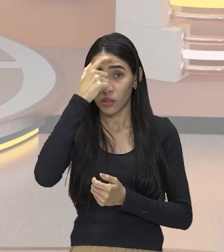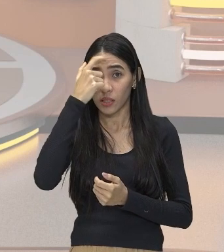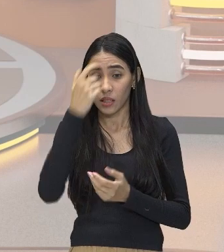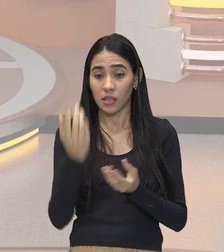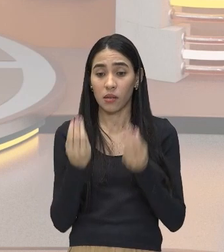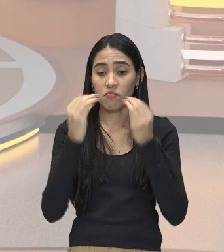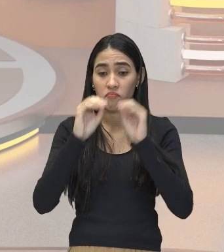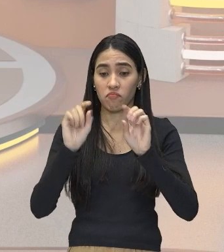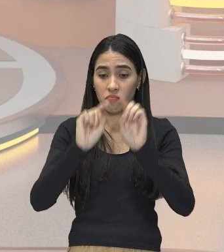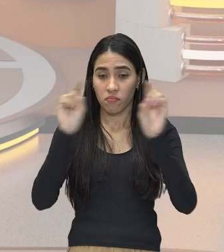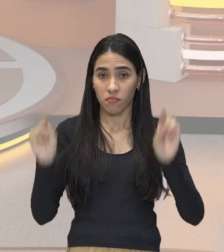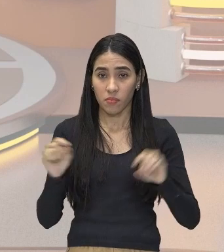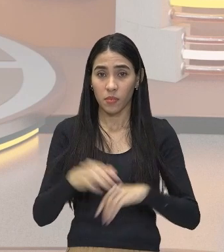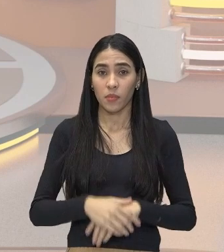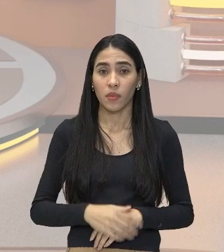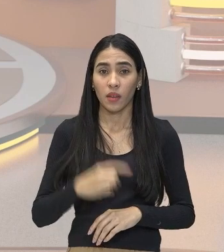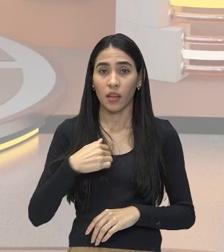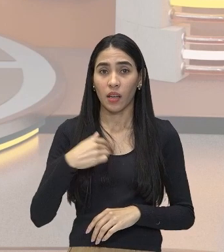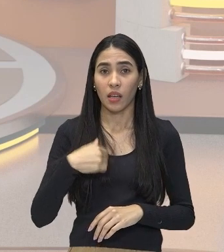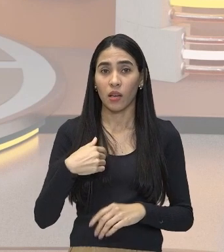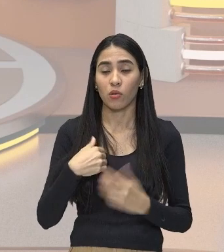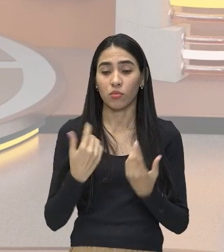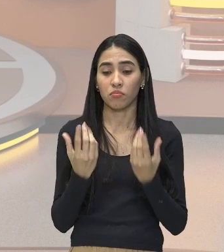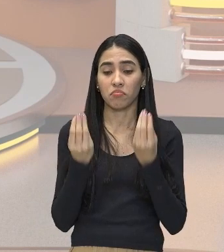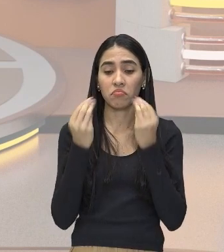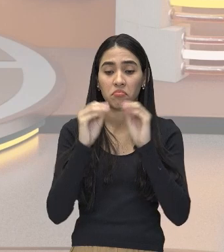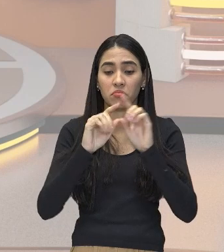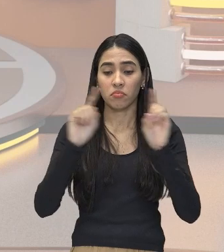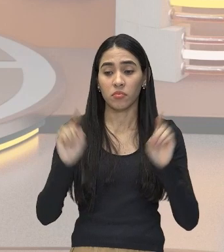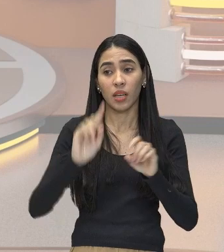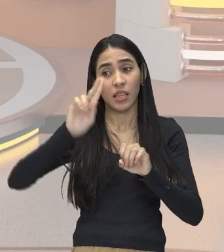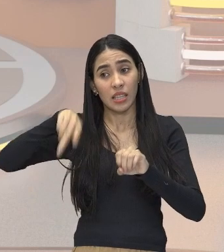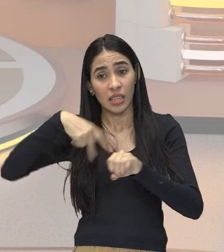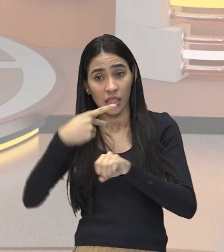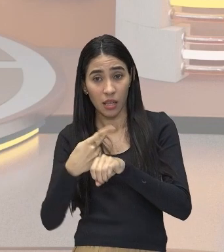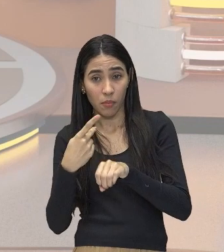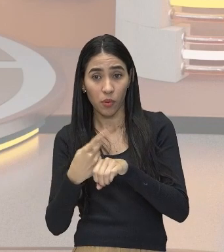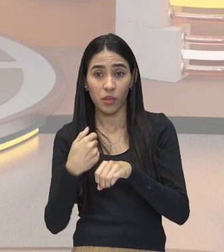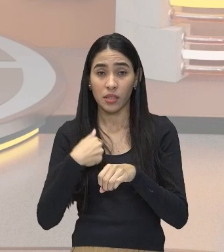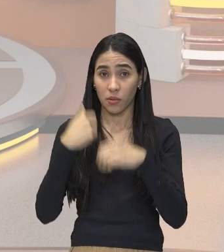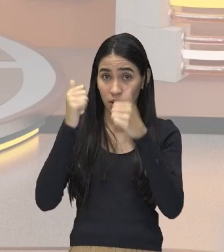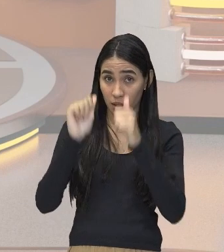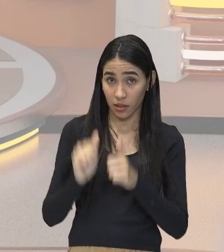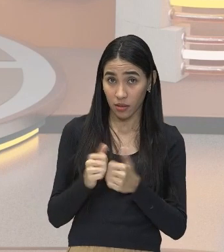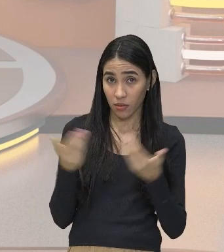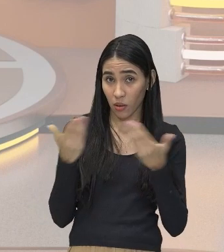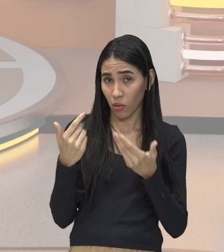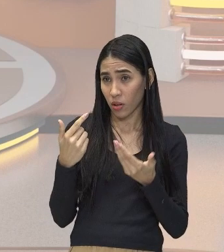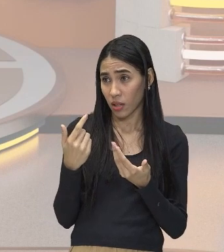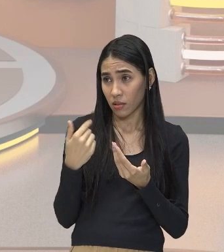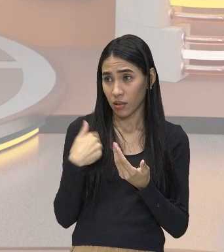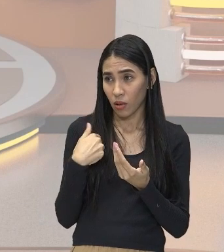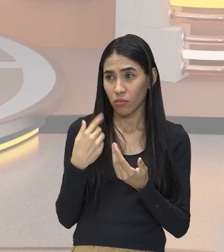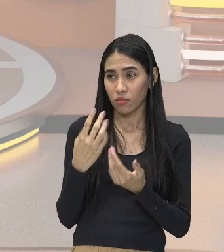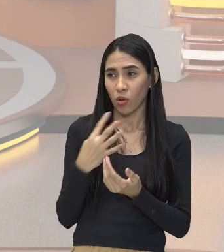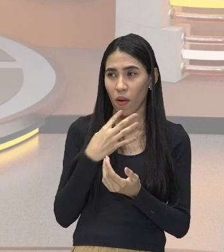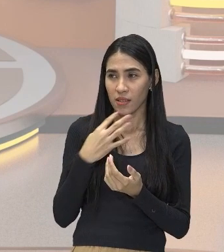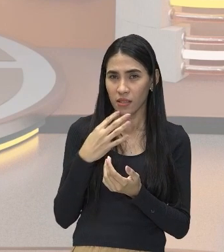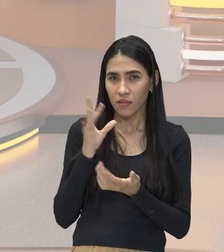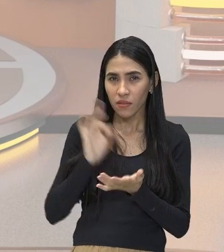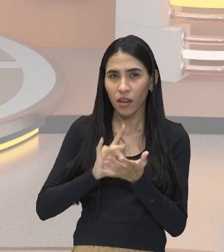do parênteses, vou amarrar, fechar aqui, depois eu volto para lá. Agora eu quero ver realmente quem é essa